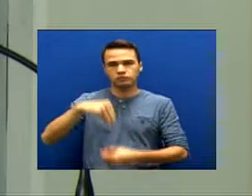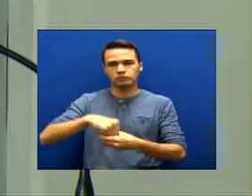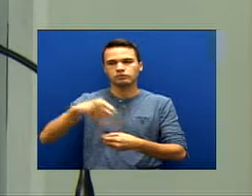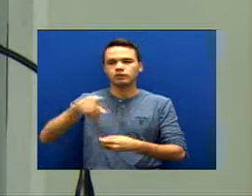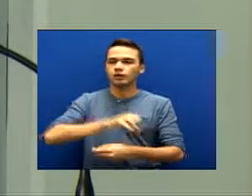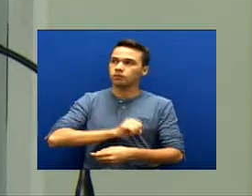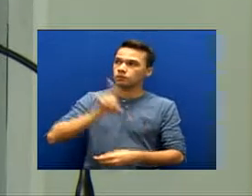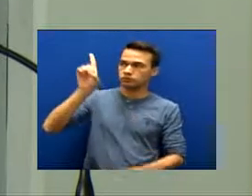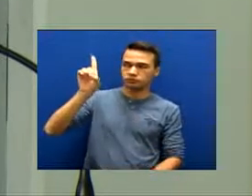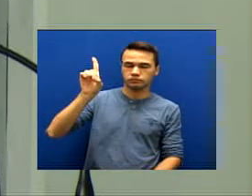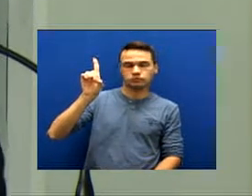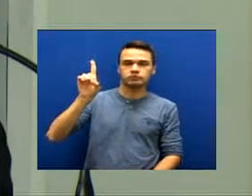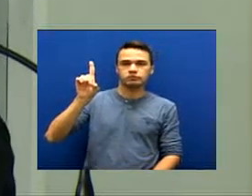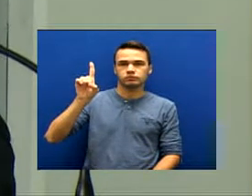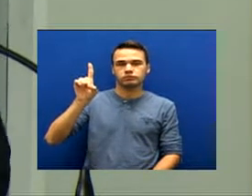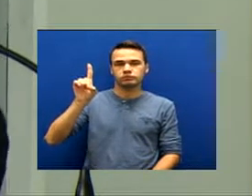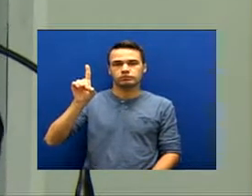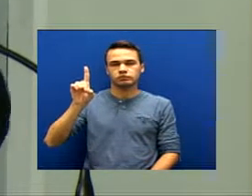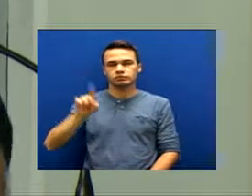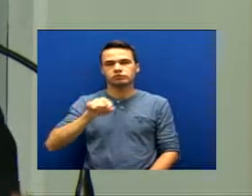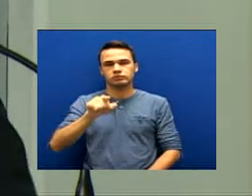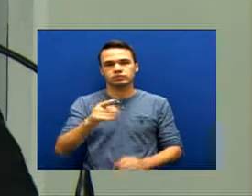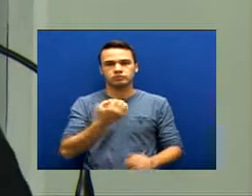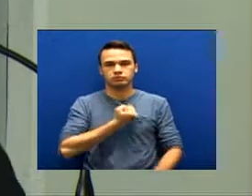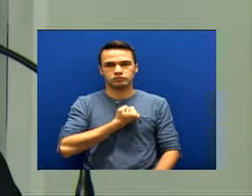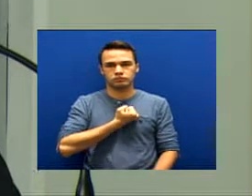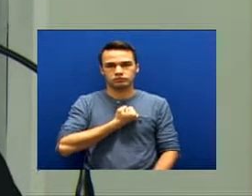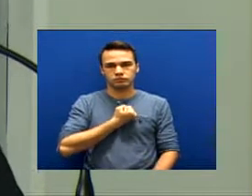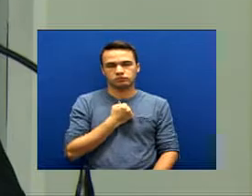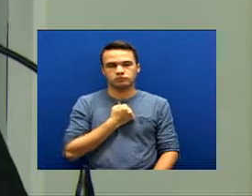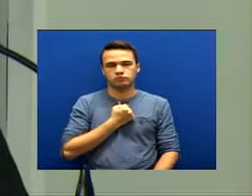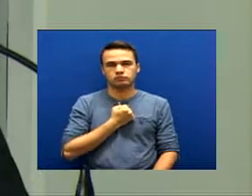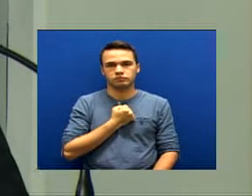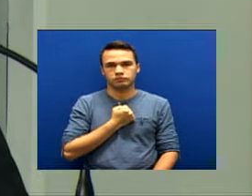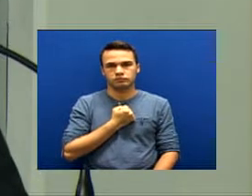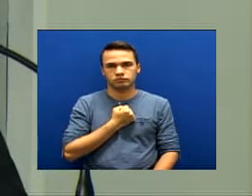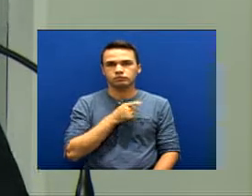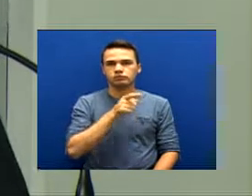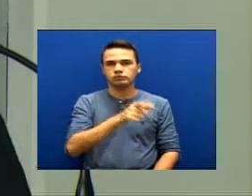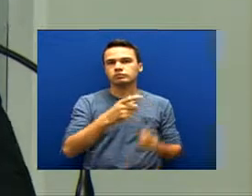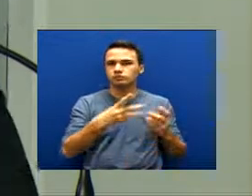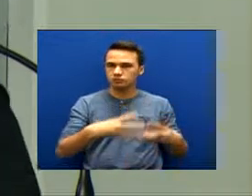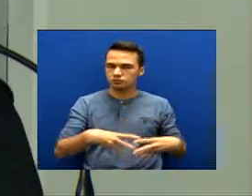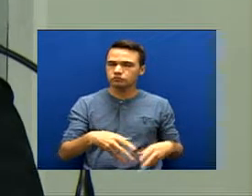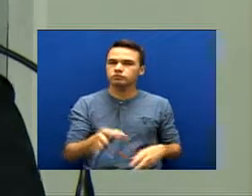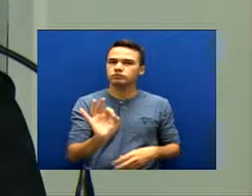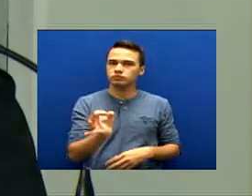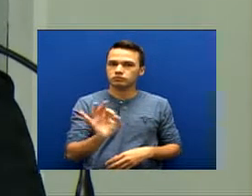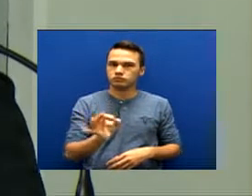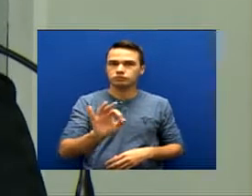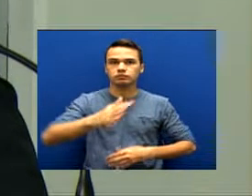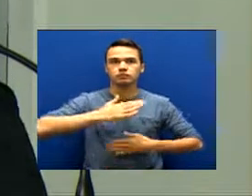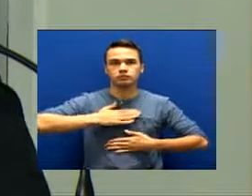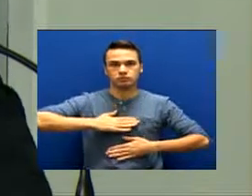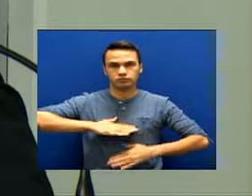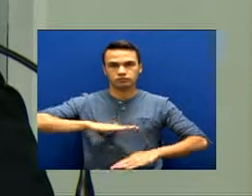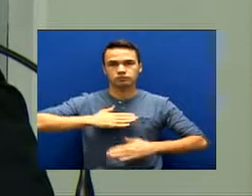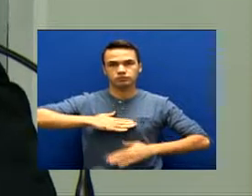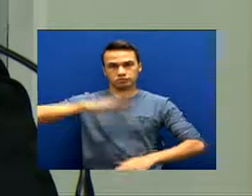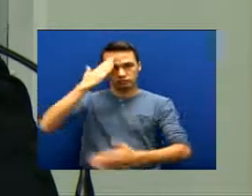terra. Ele põe termo à guerra até os confins do mundo. Quebra o arco e despedaça a